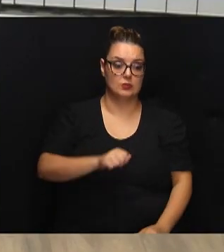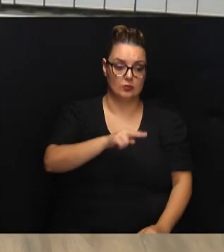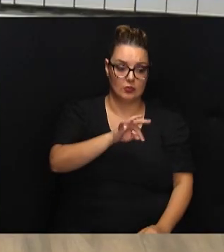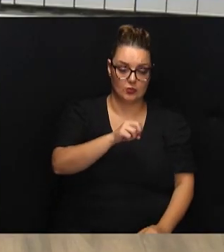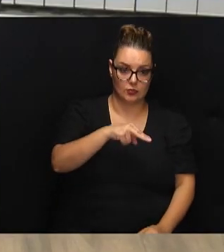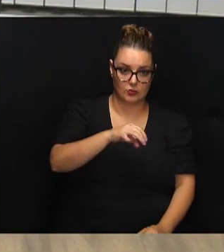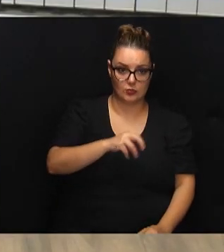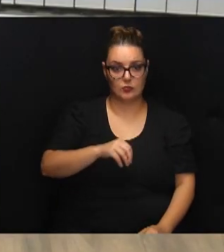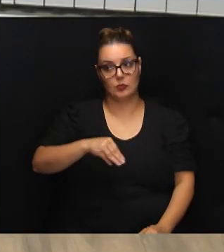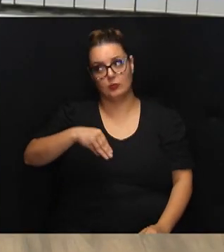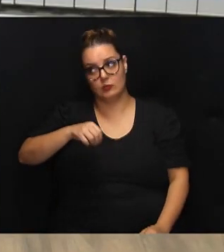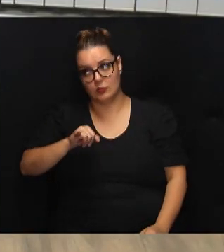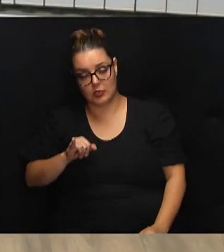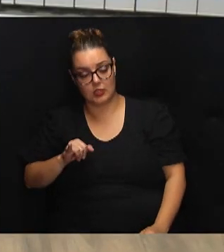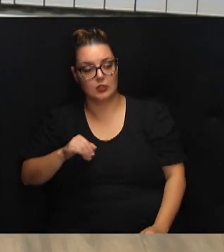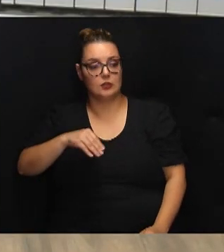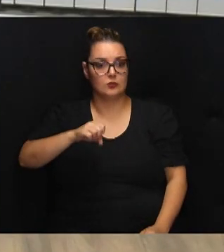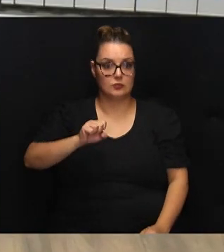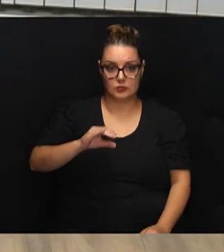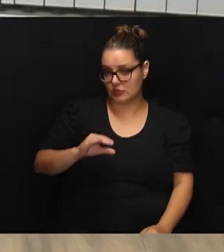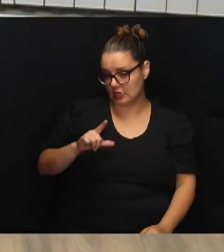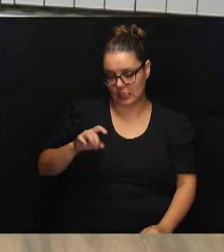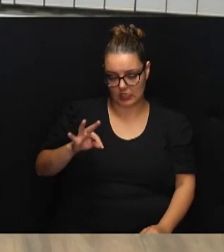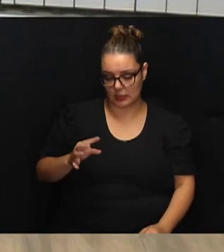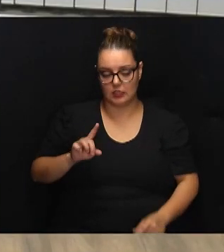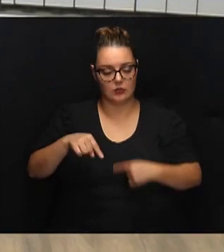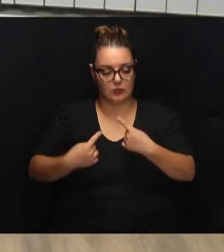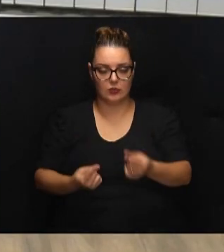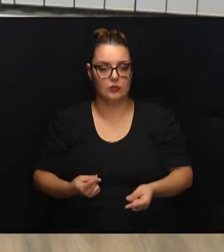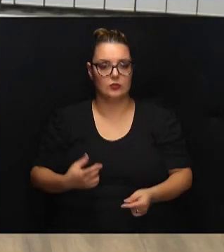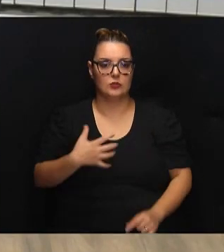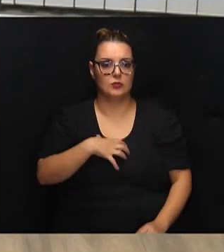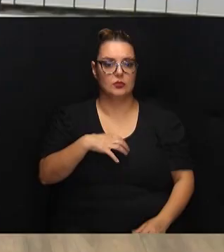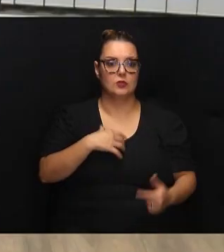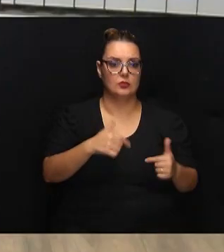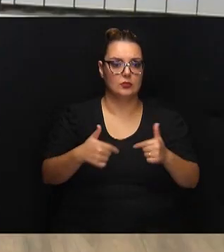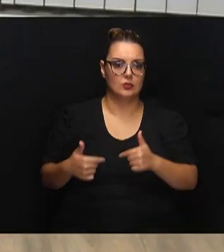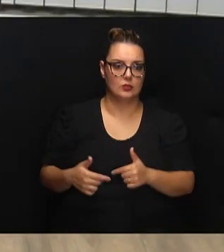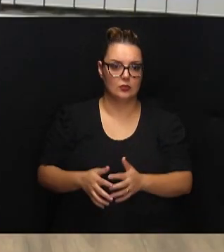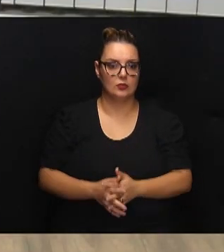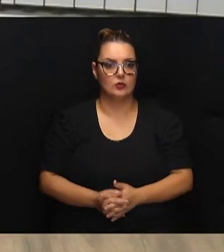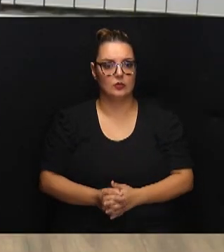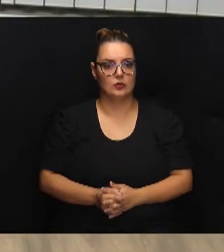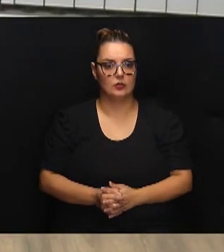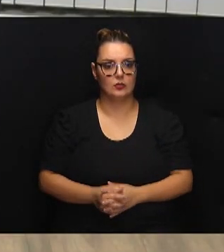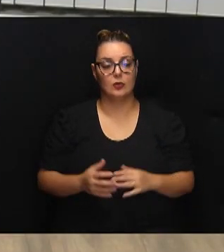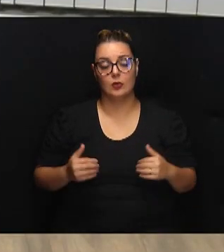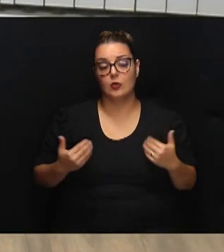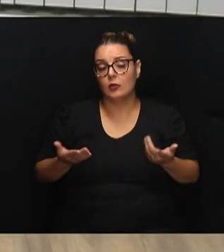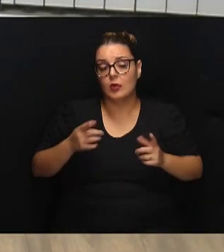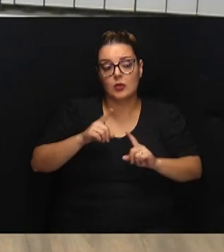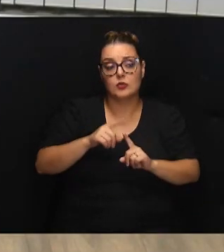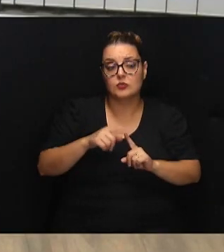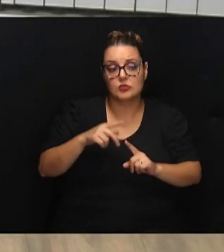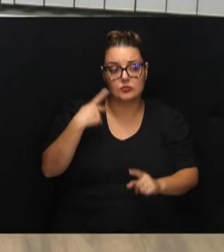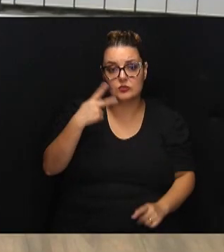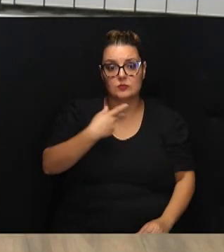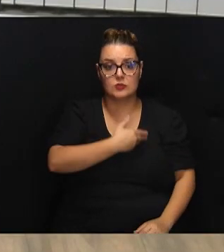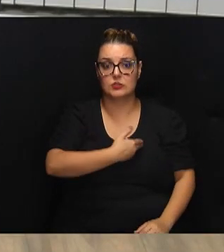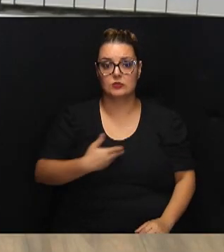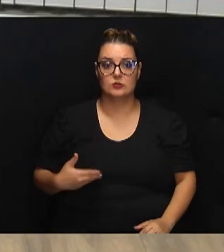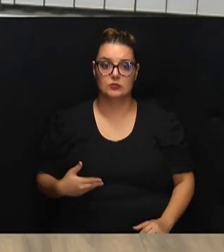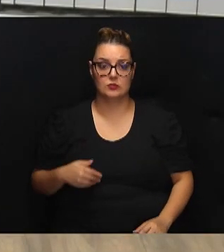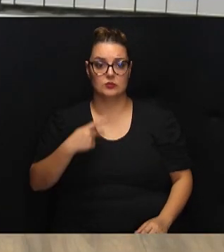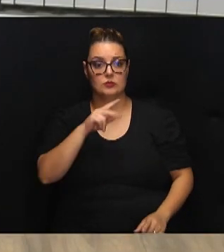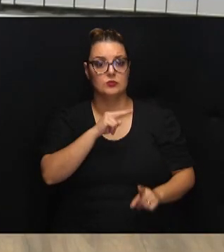um MEI, um CLT ou várias outras formas que tem hoje de se trabalhar. Qual tipo de política pública, no seu ponto